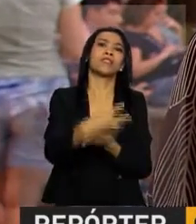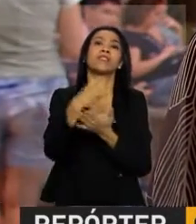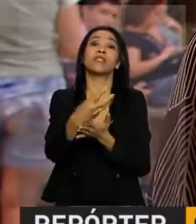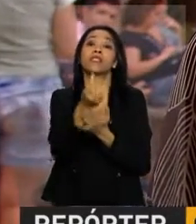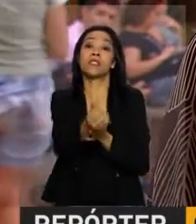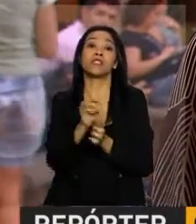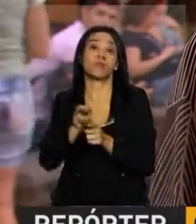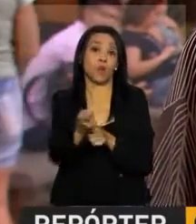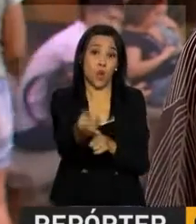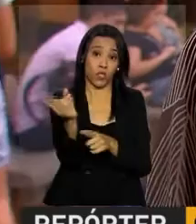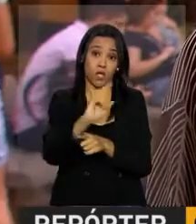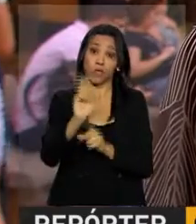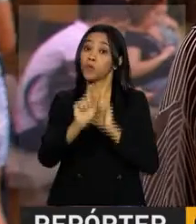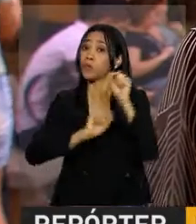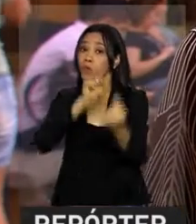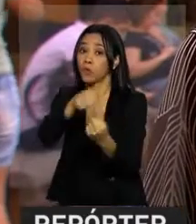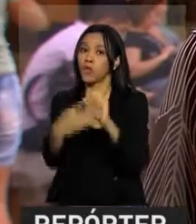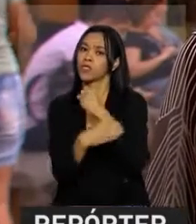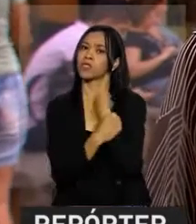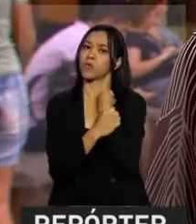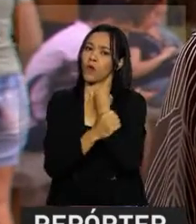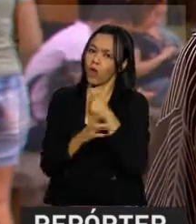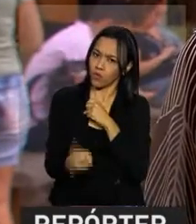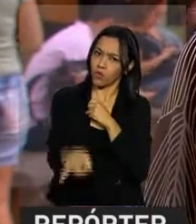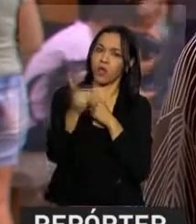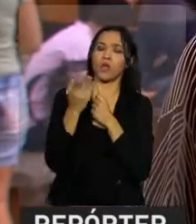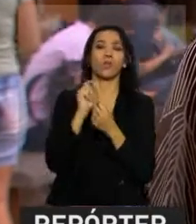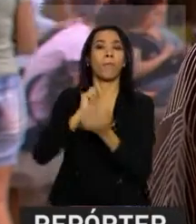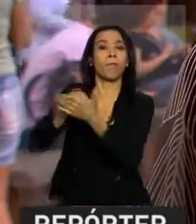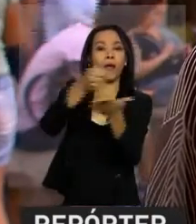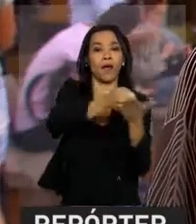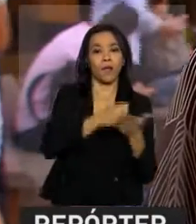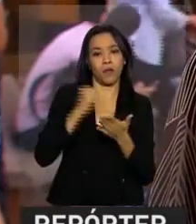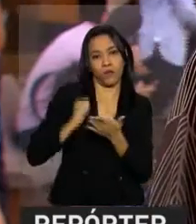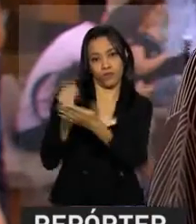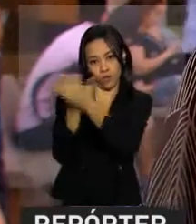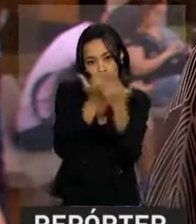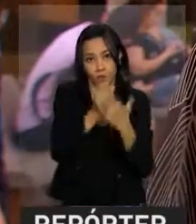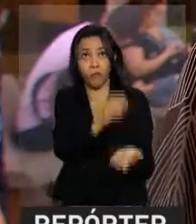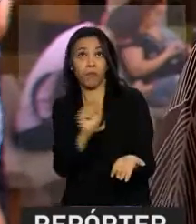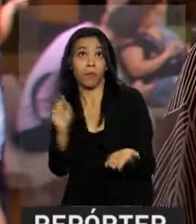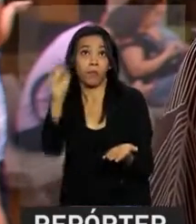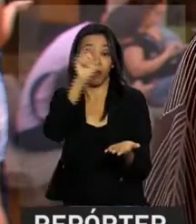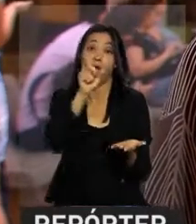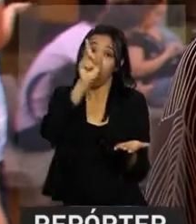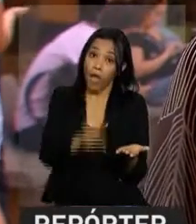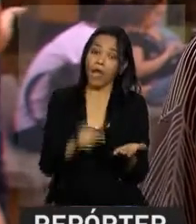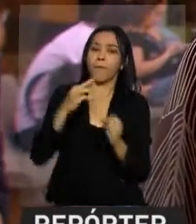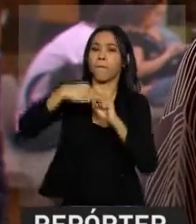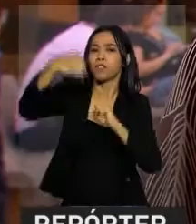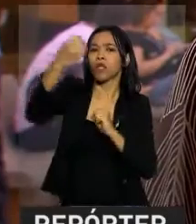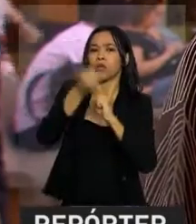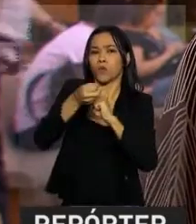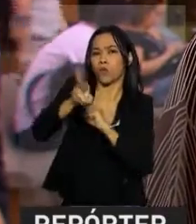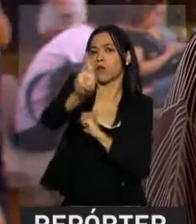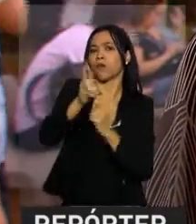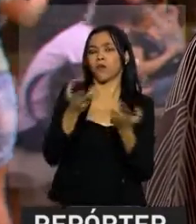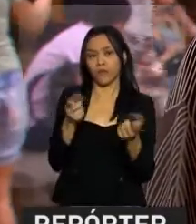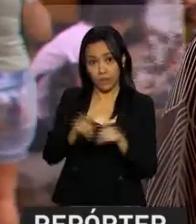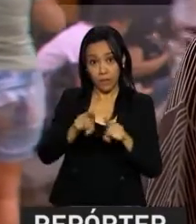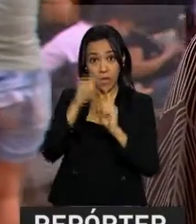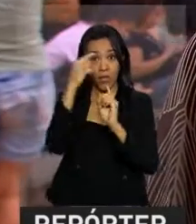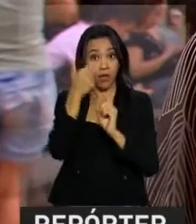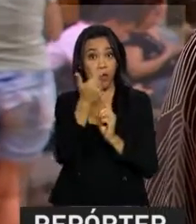de reais para garantir a continuidade de pagamento de bolsas de estudo pelo país são bolsas de mestrado e doutorado e de